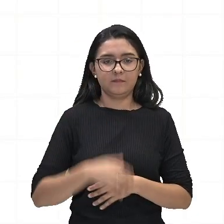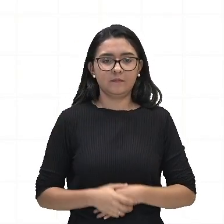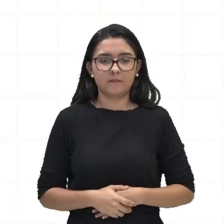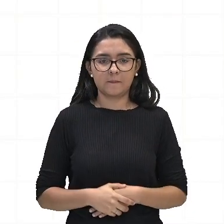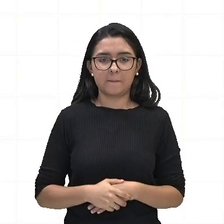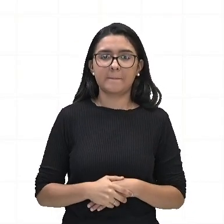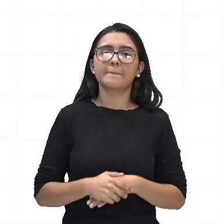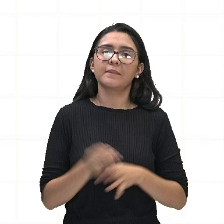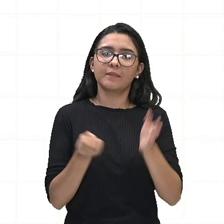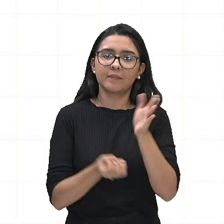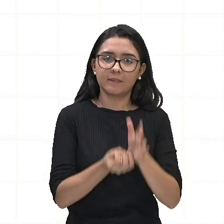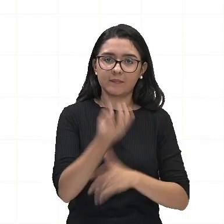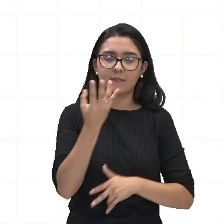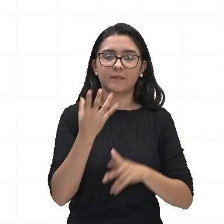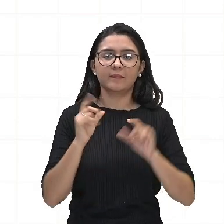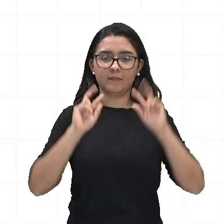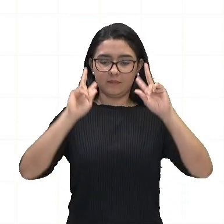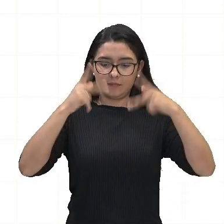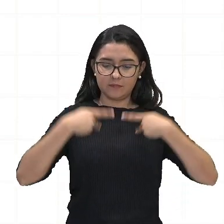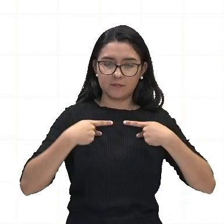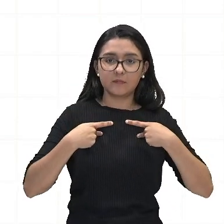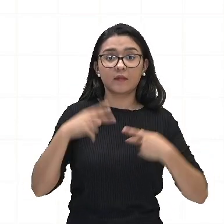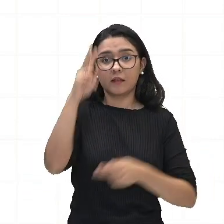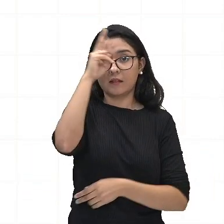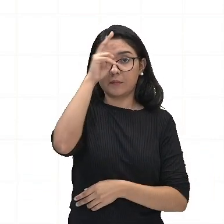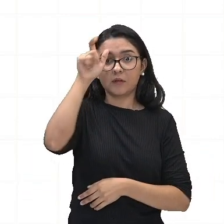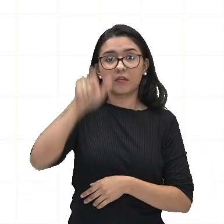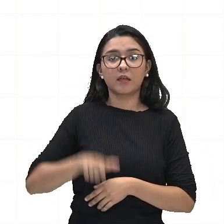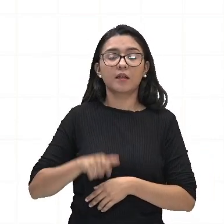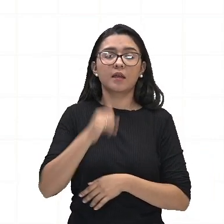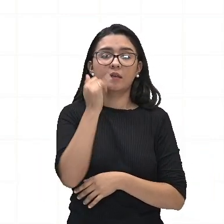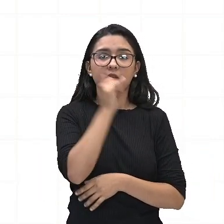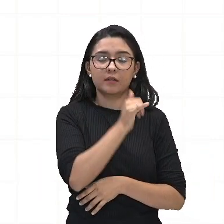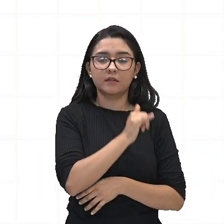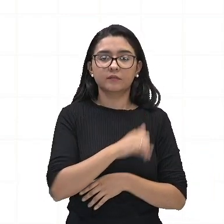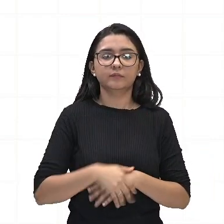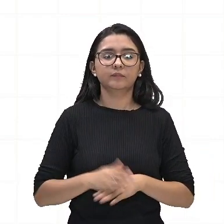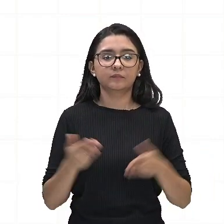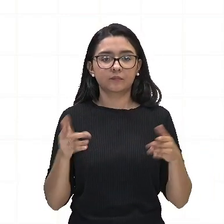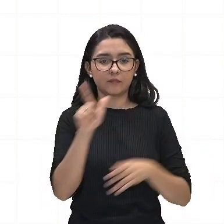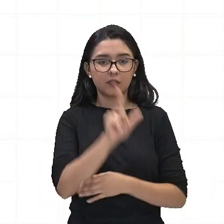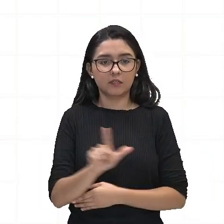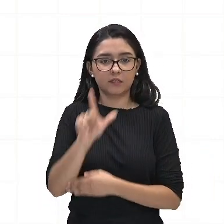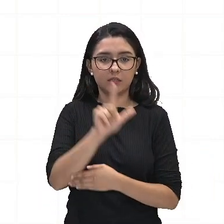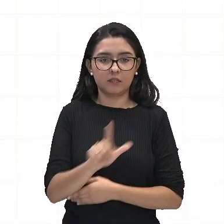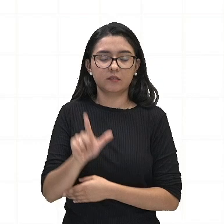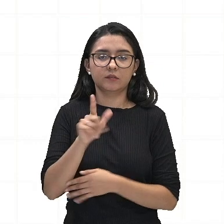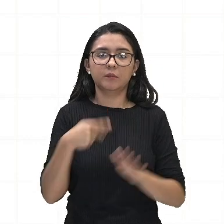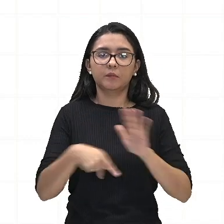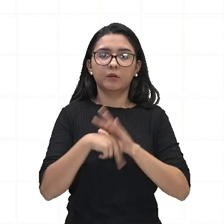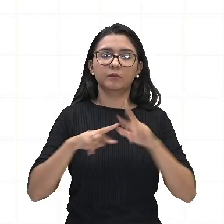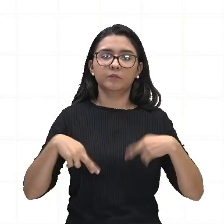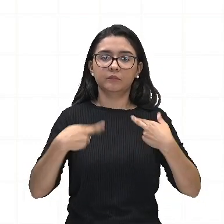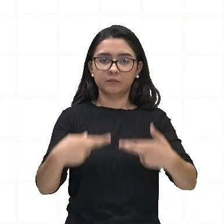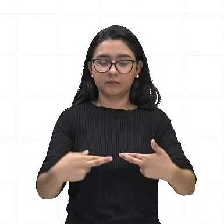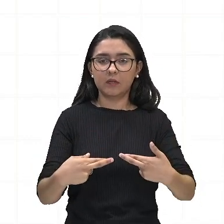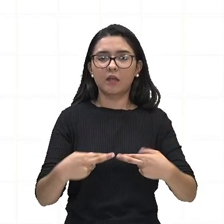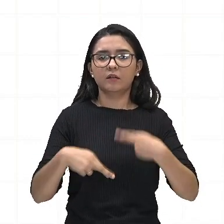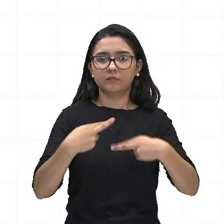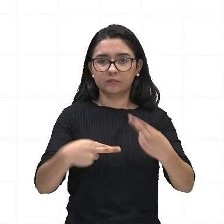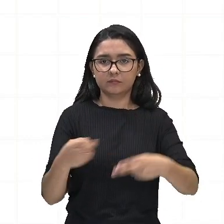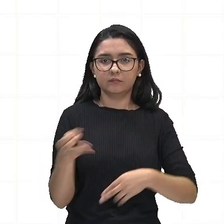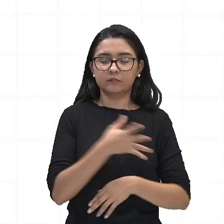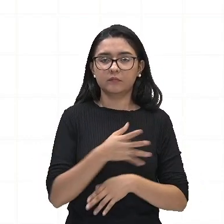o humanismo, lembrando que ele é italiano. Passamos aí pela literatura renascentista, vimos aí que tanto